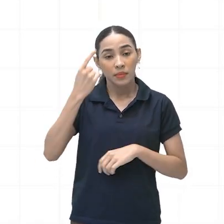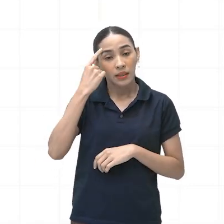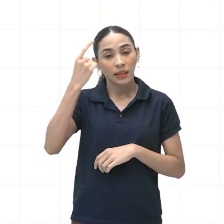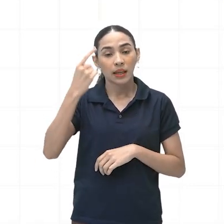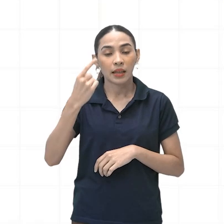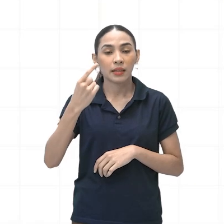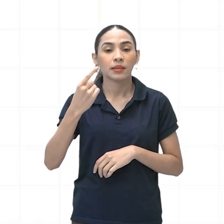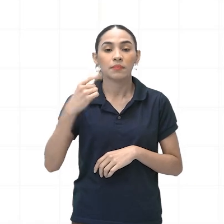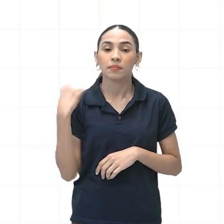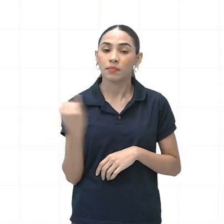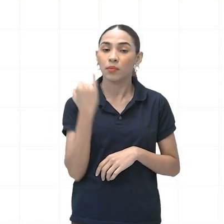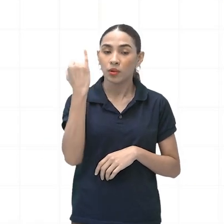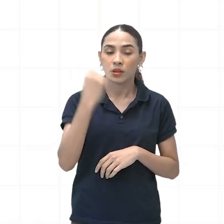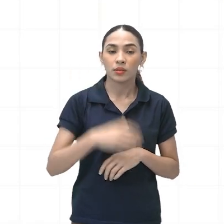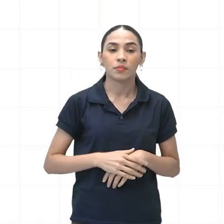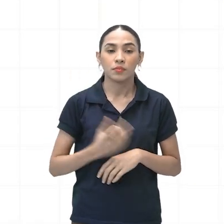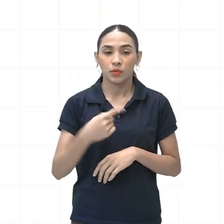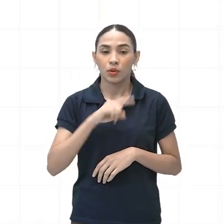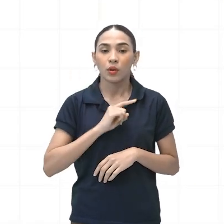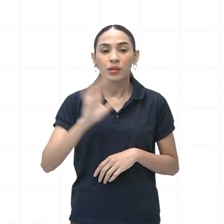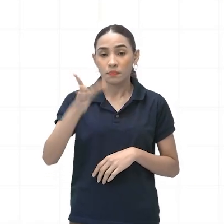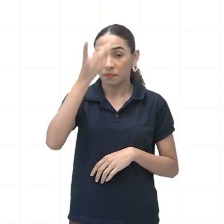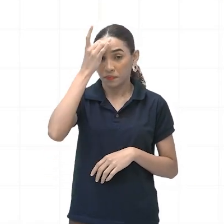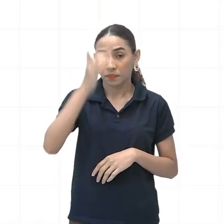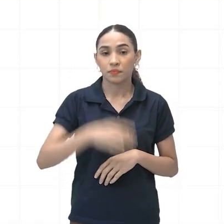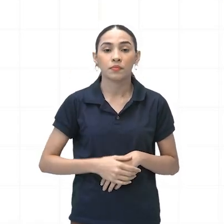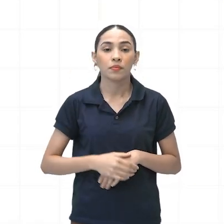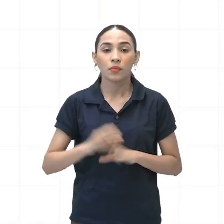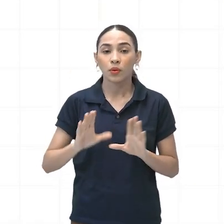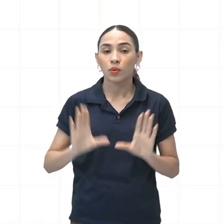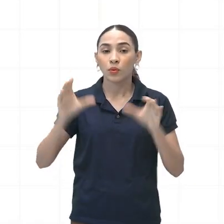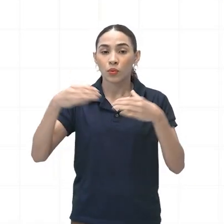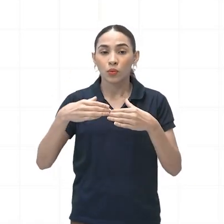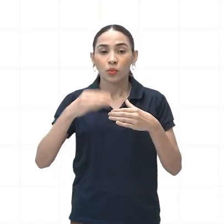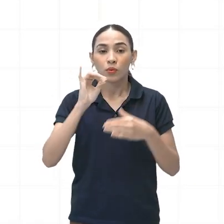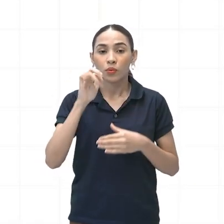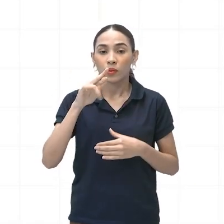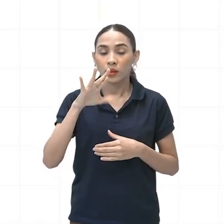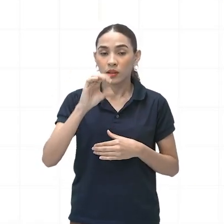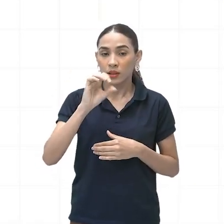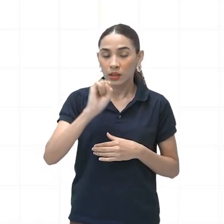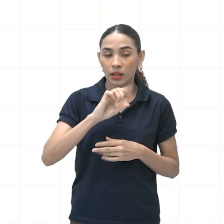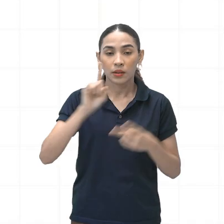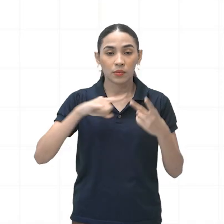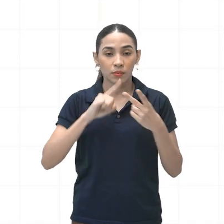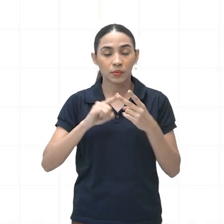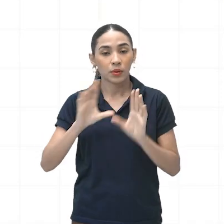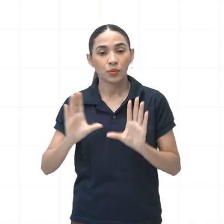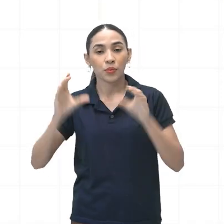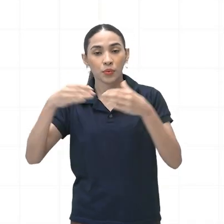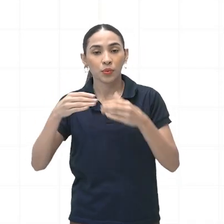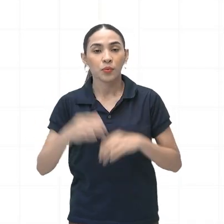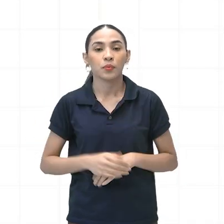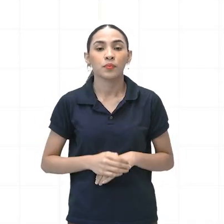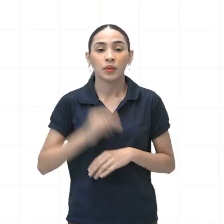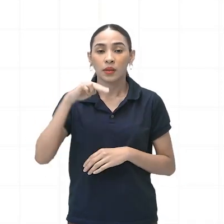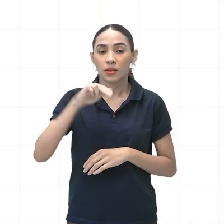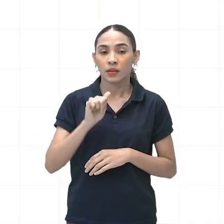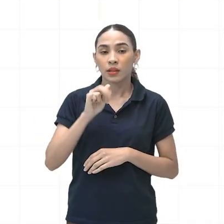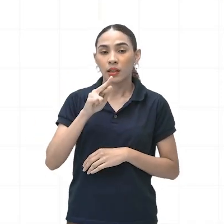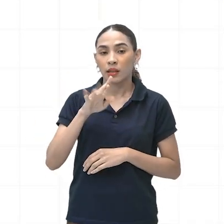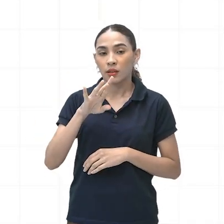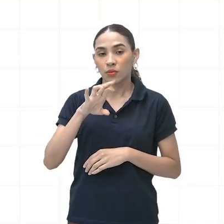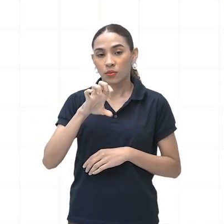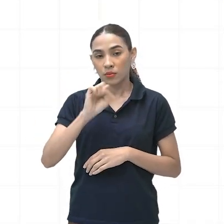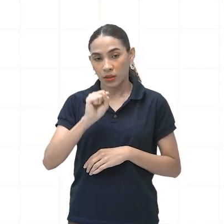ideias importantes para a gente já ir fixando. O conjunto dos números inteiros e o conjunto dos números